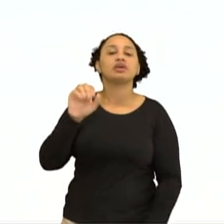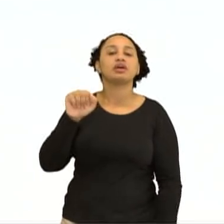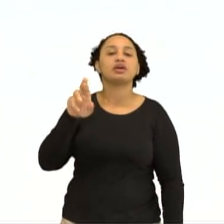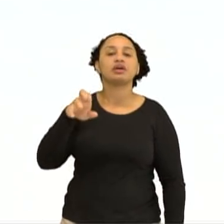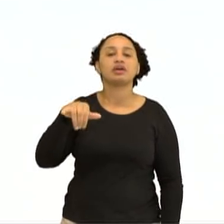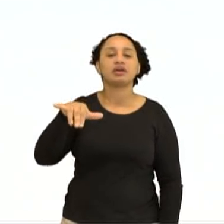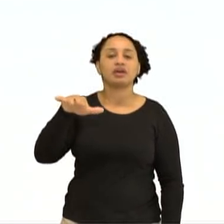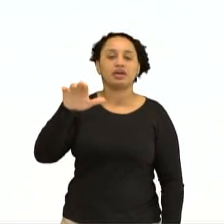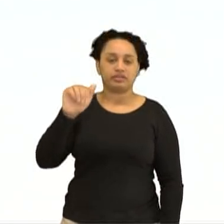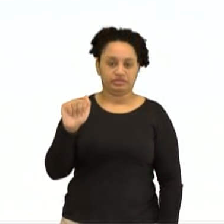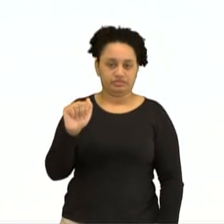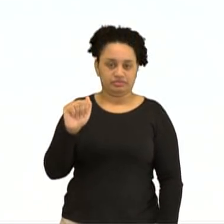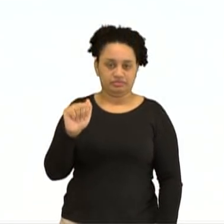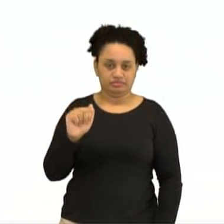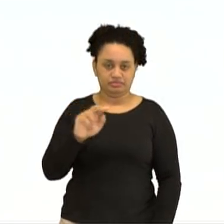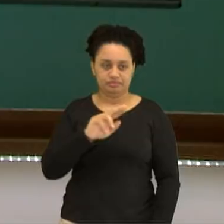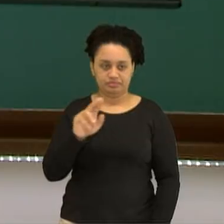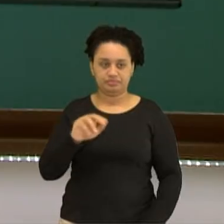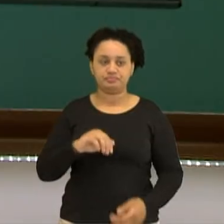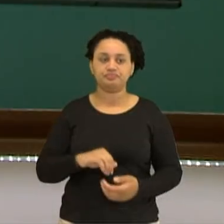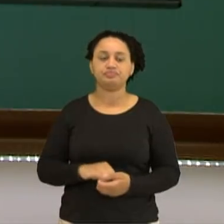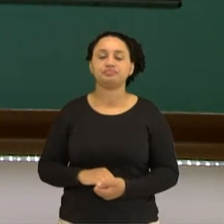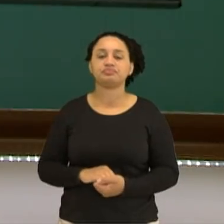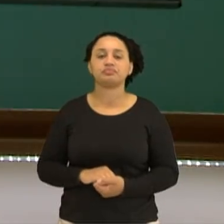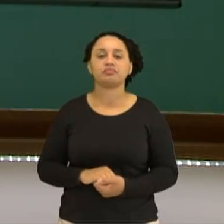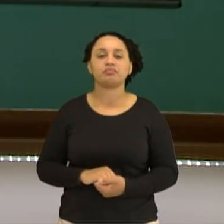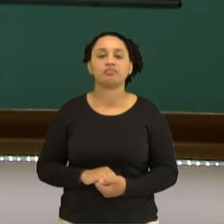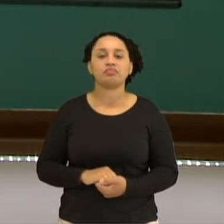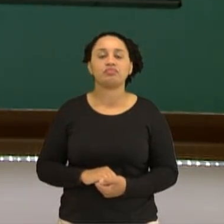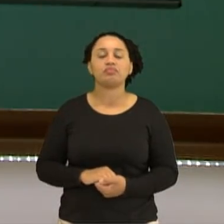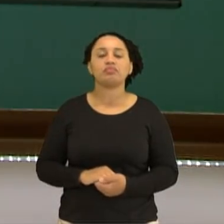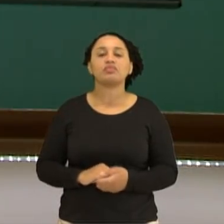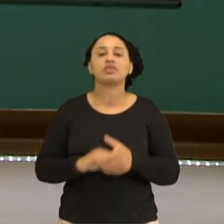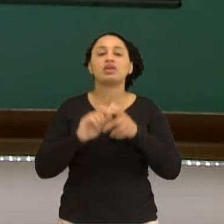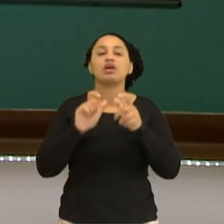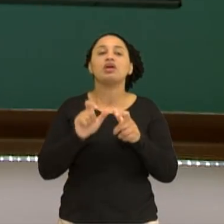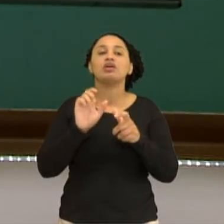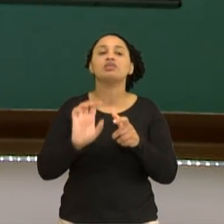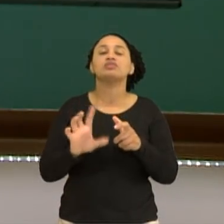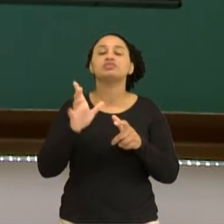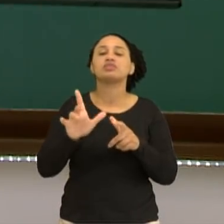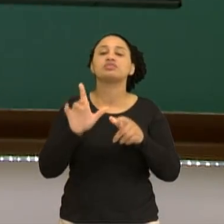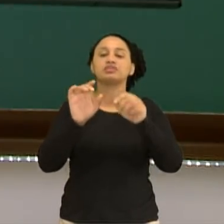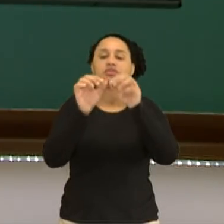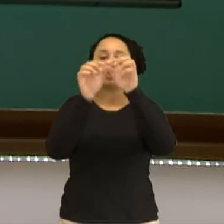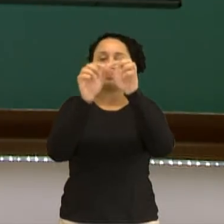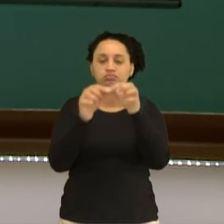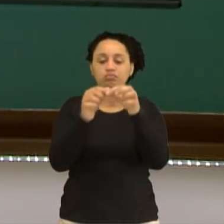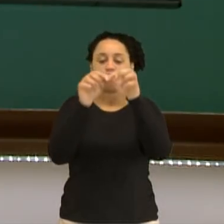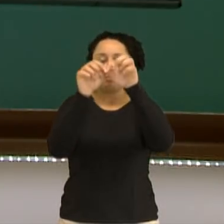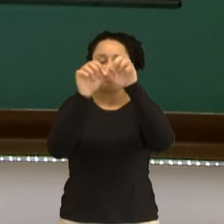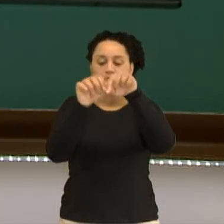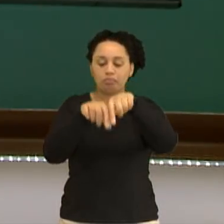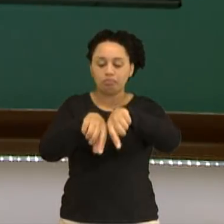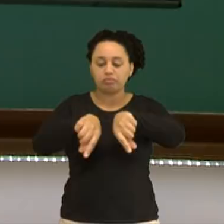carina, tá bom? Carina. A carina é o local onde nós vamos ter uma ramificação desse órgão.